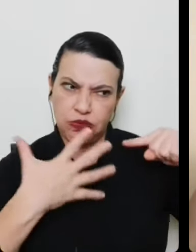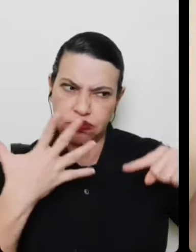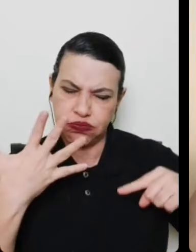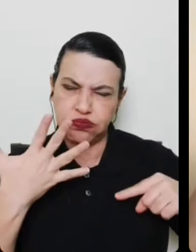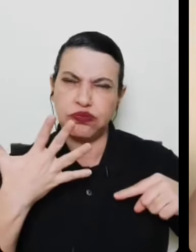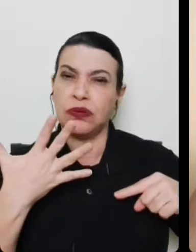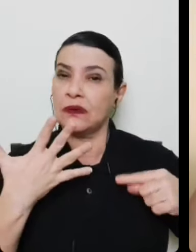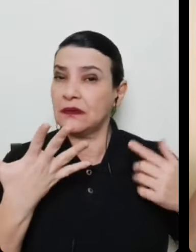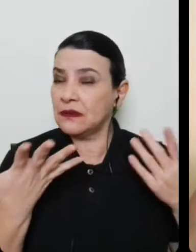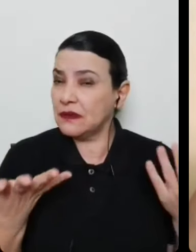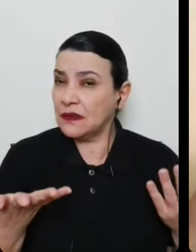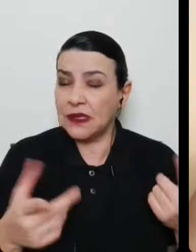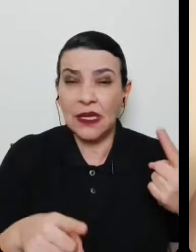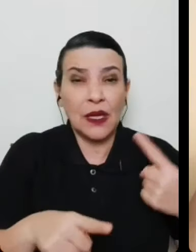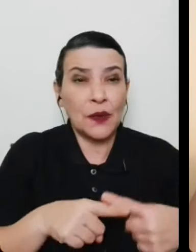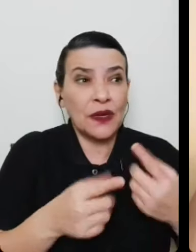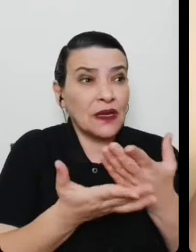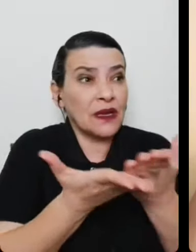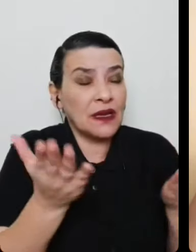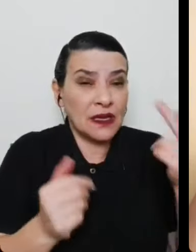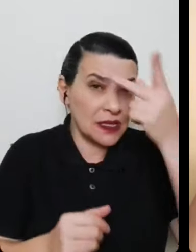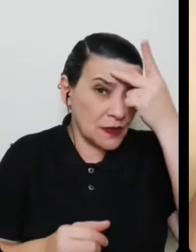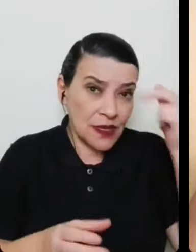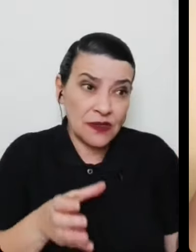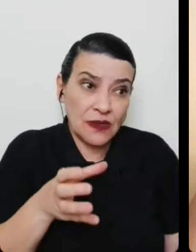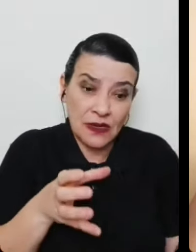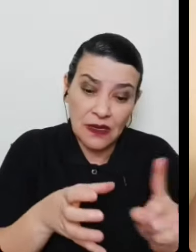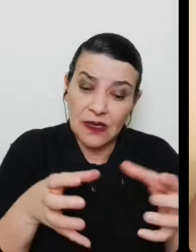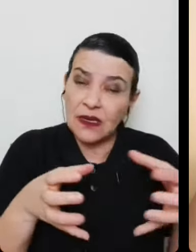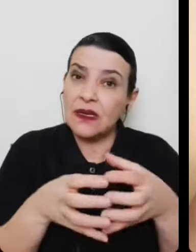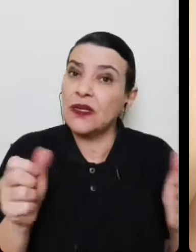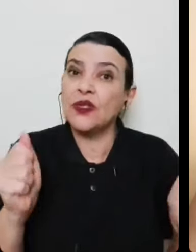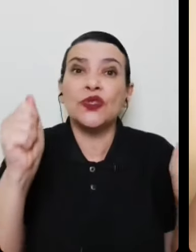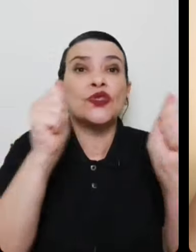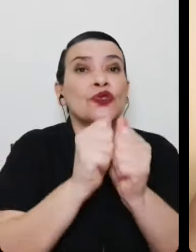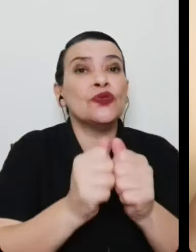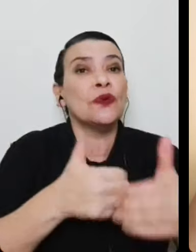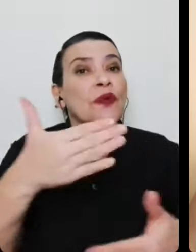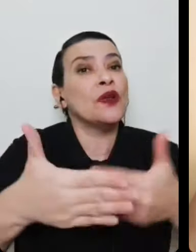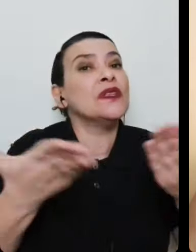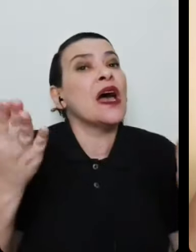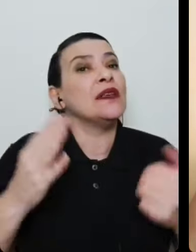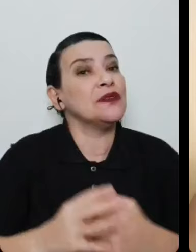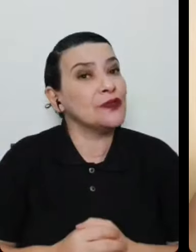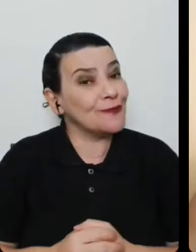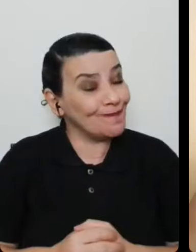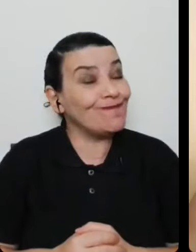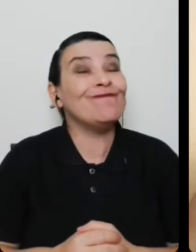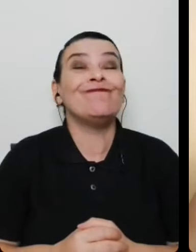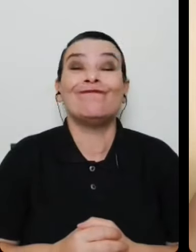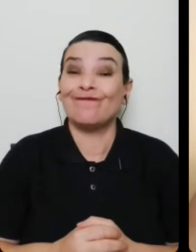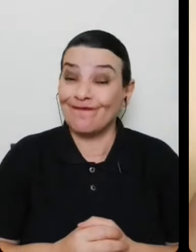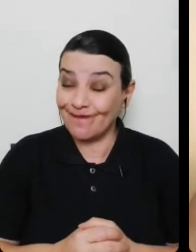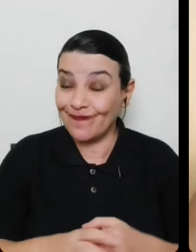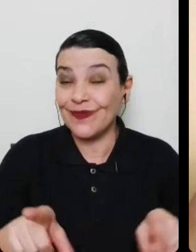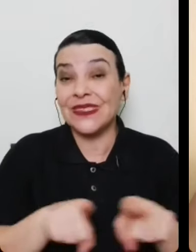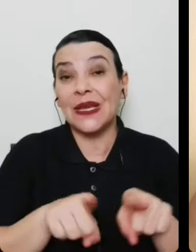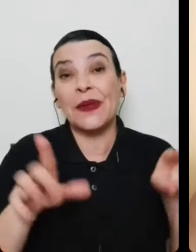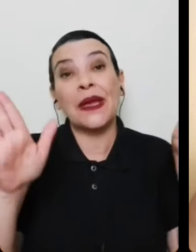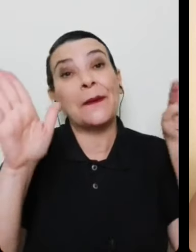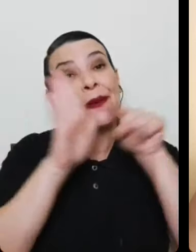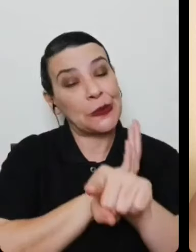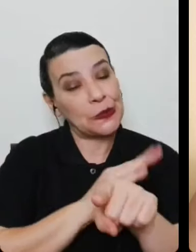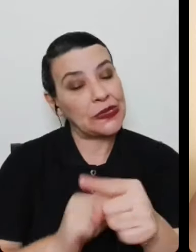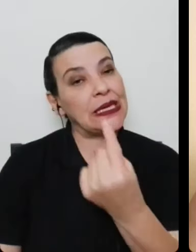não fazer parte? Por que essas pessoas não estão ainda fazendo parte desse processo? Aí é a questão que